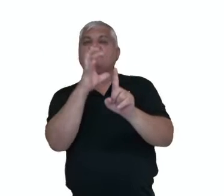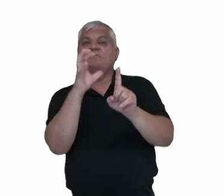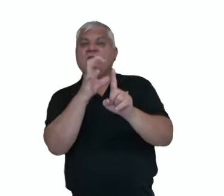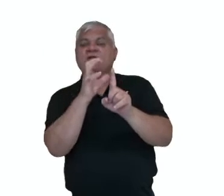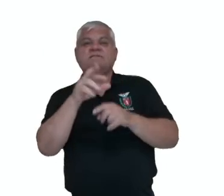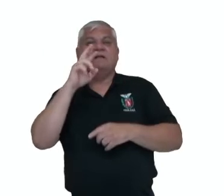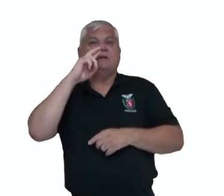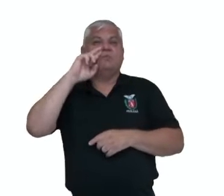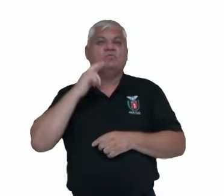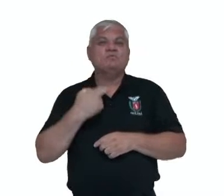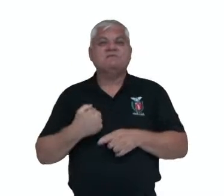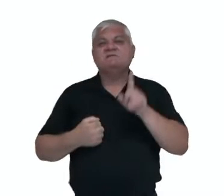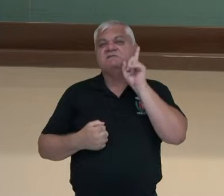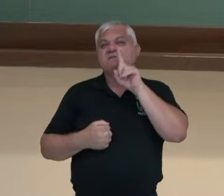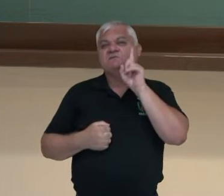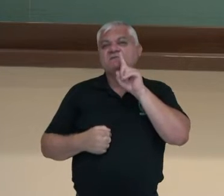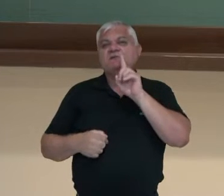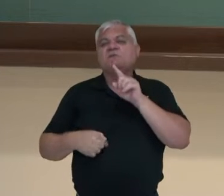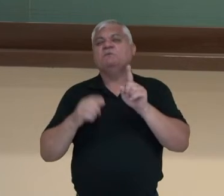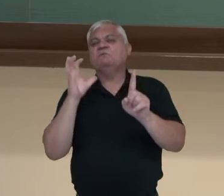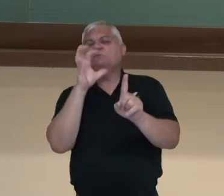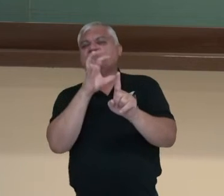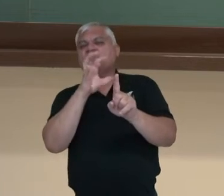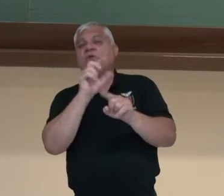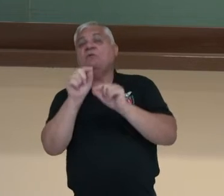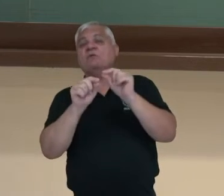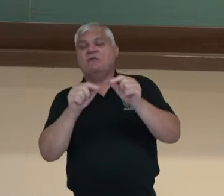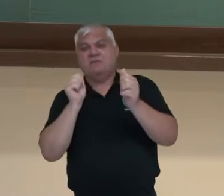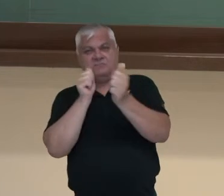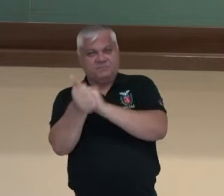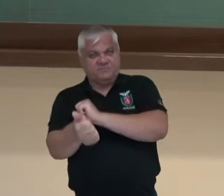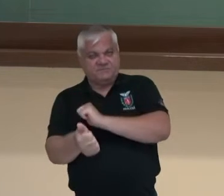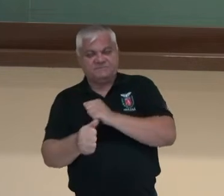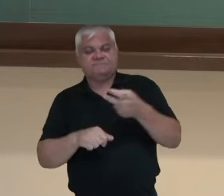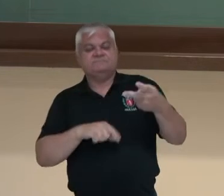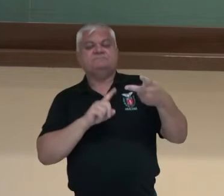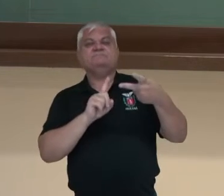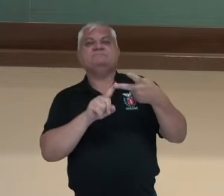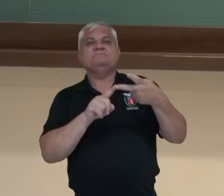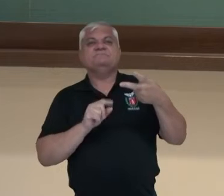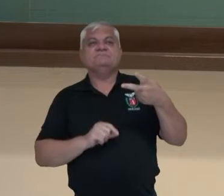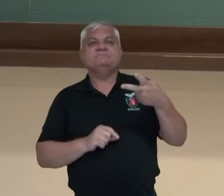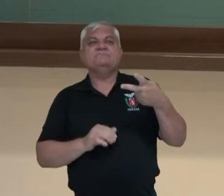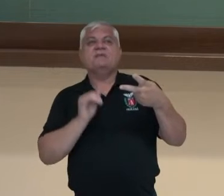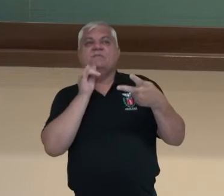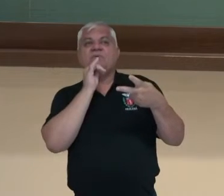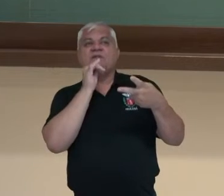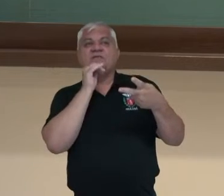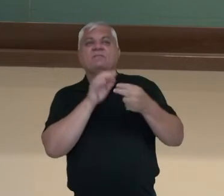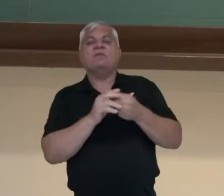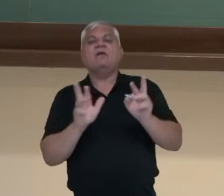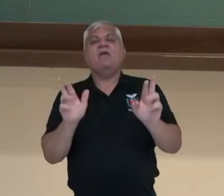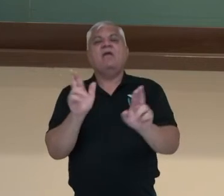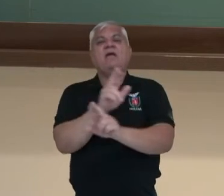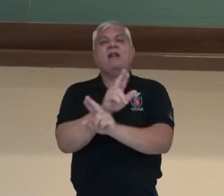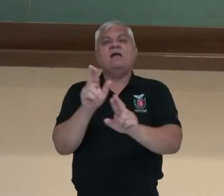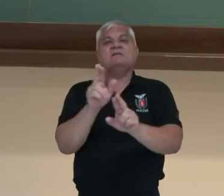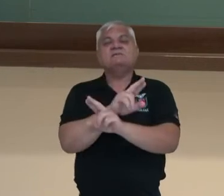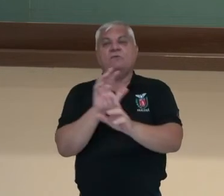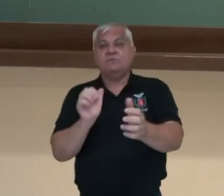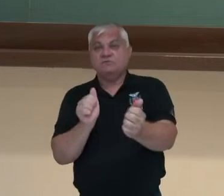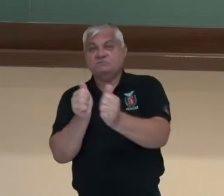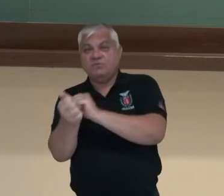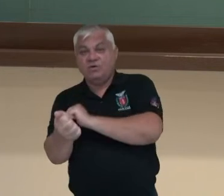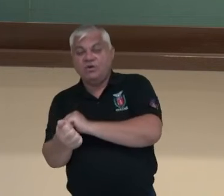Fria teve no esporte? O que influenciou a Guerra Fria no esporte? Quais as relações podem fazer do esporte e o